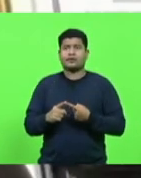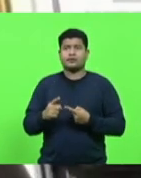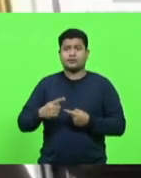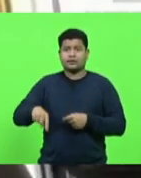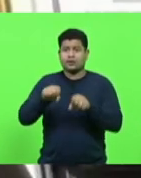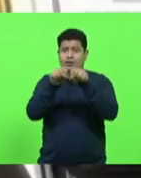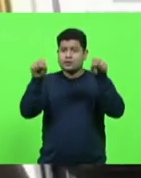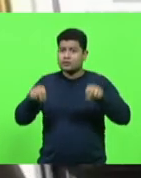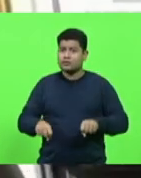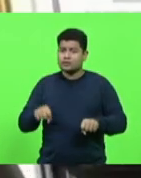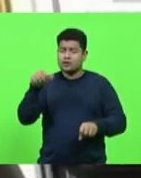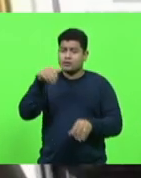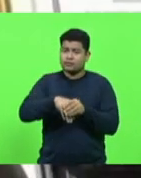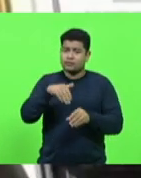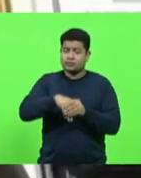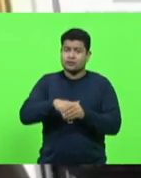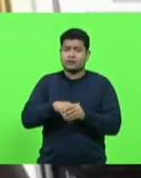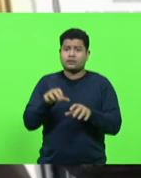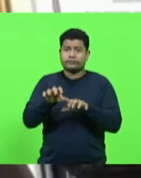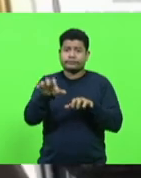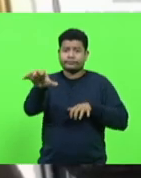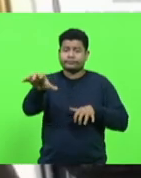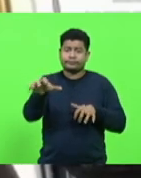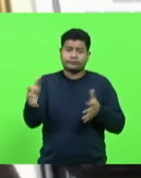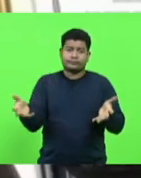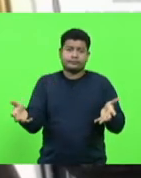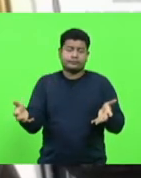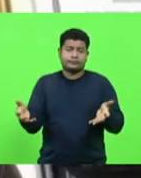de votação remota. Então,